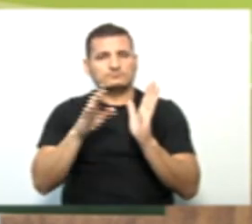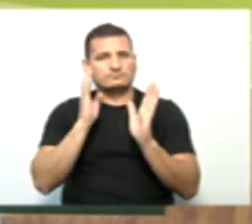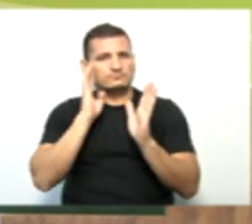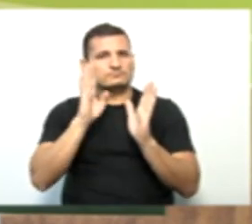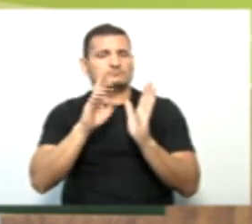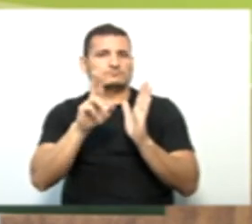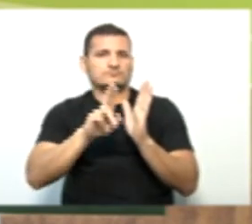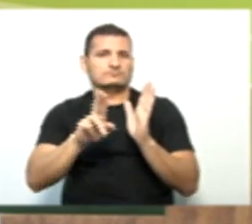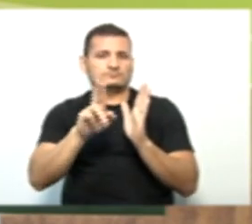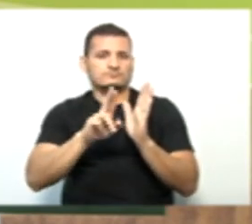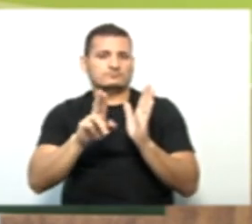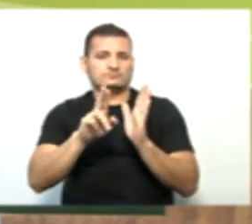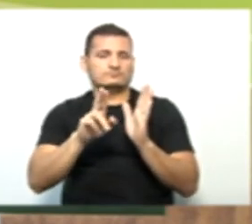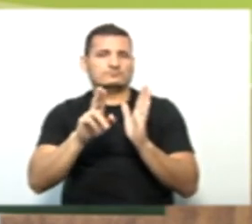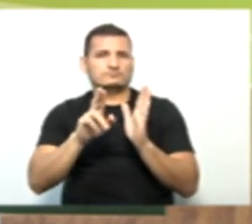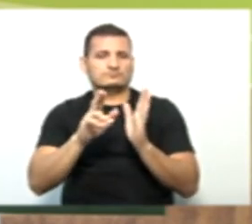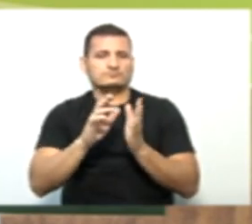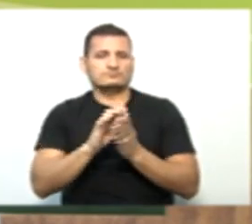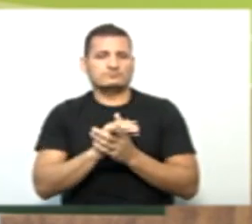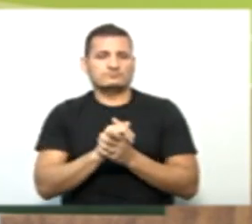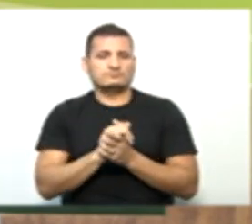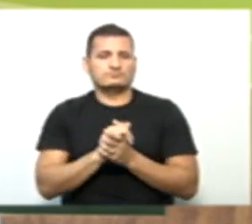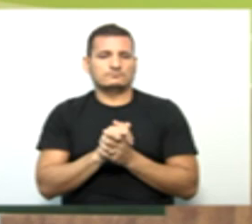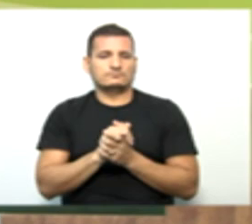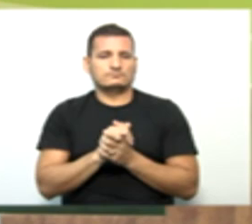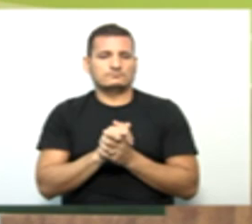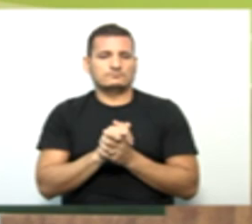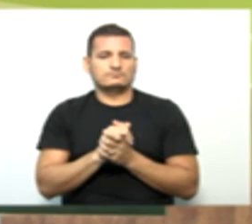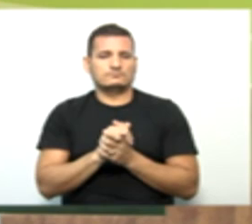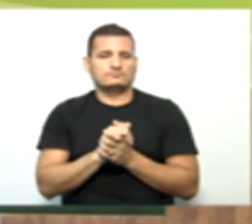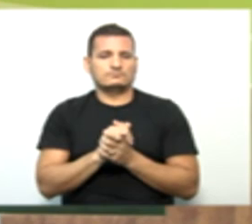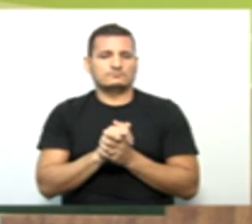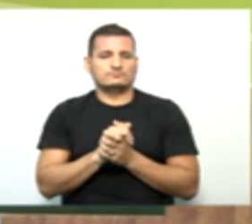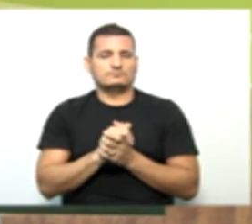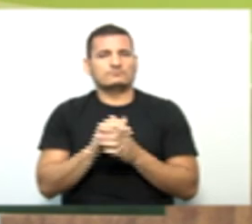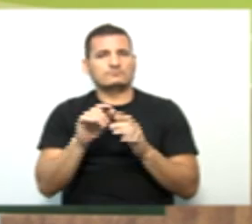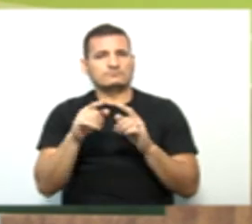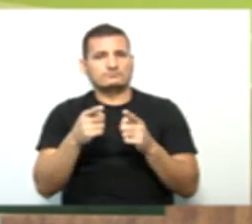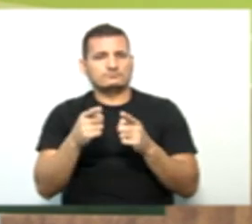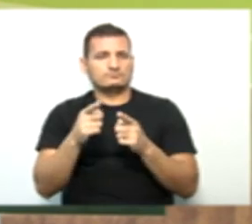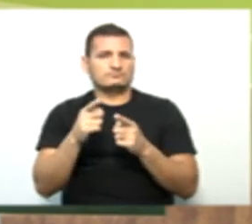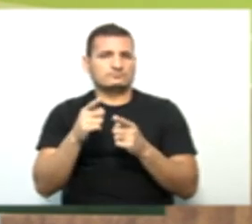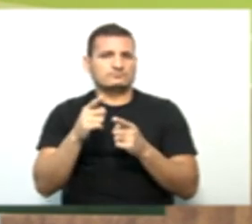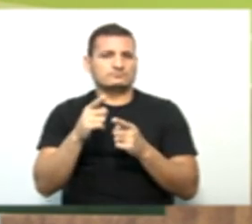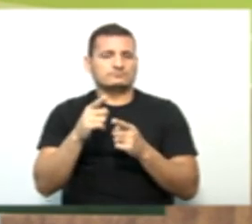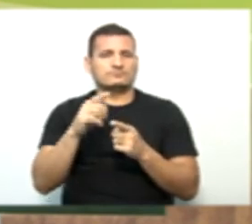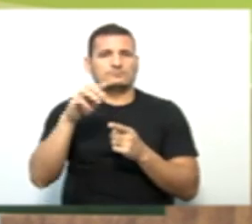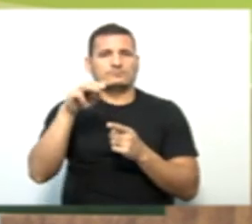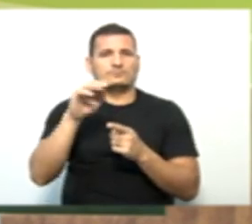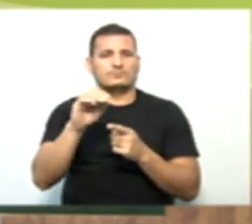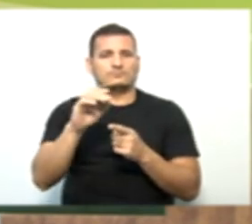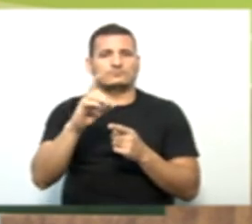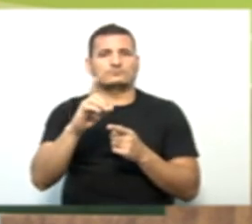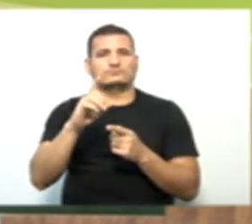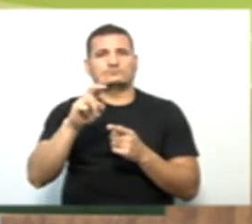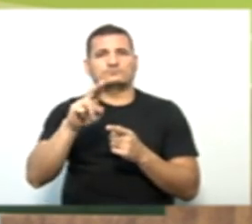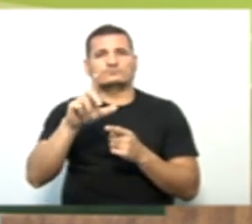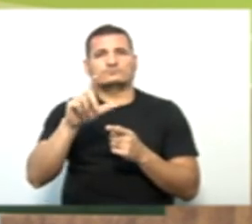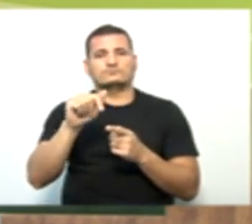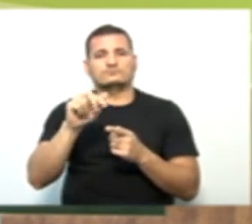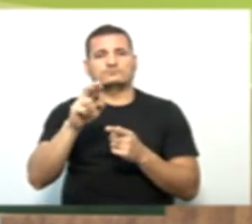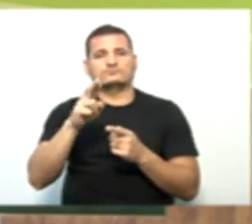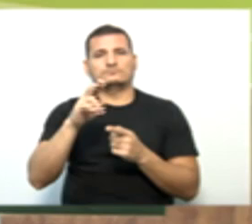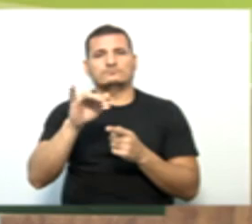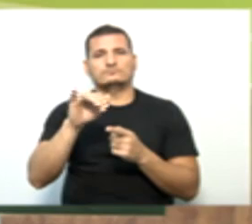né? Mas com um comando que é relacionado à modularização também. Isso